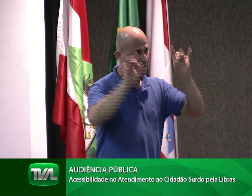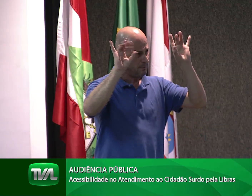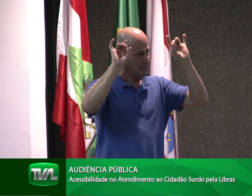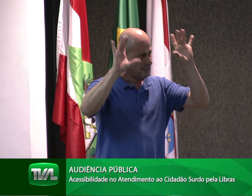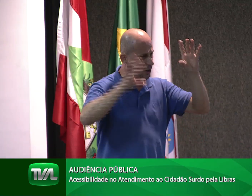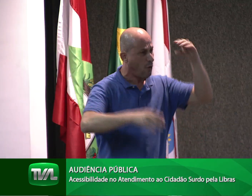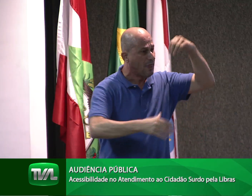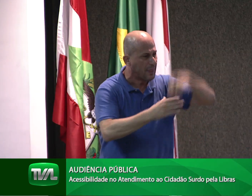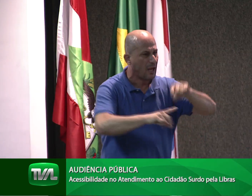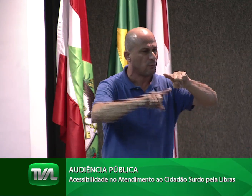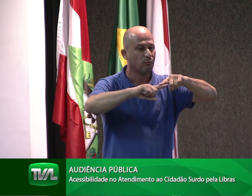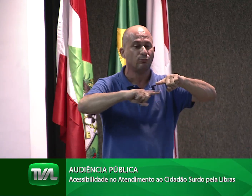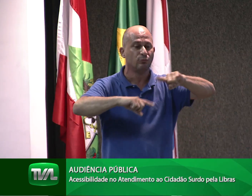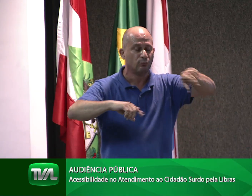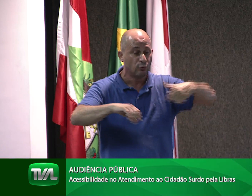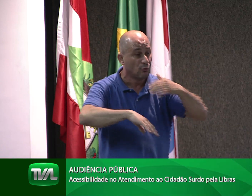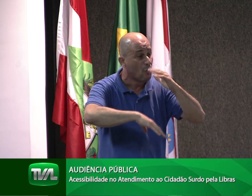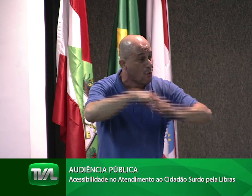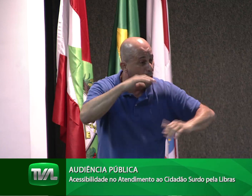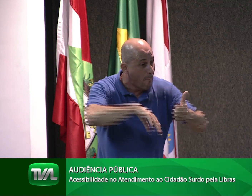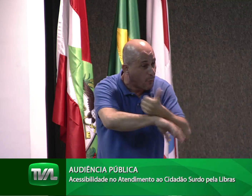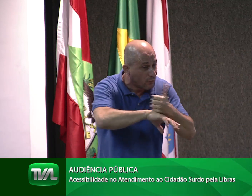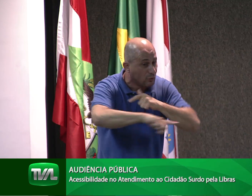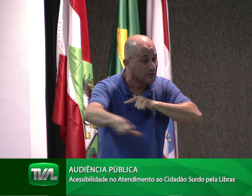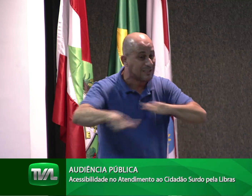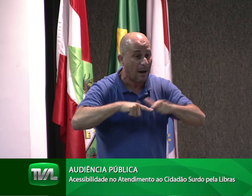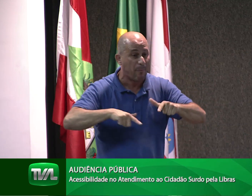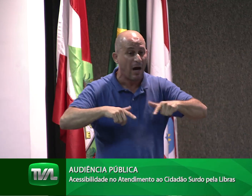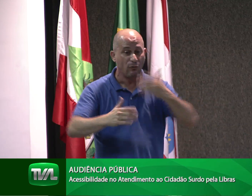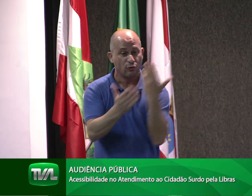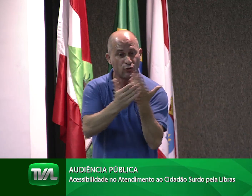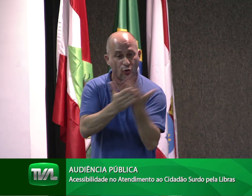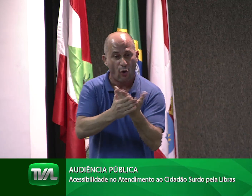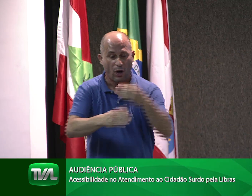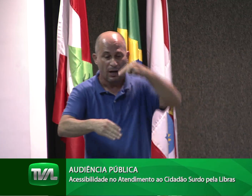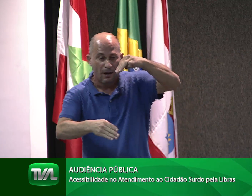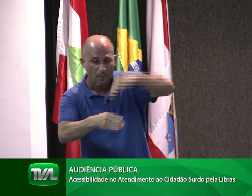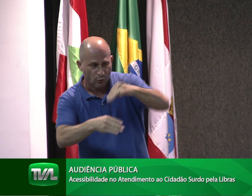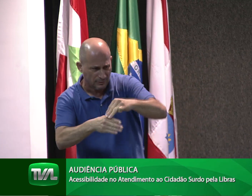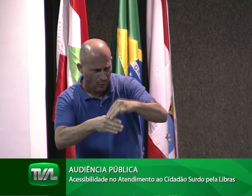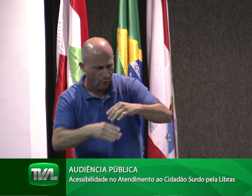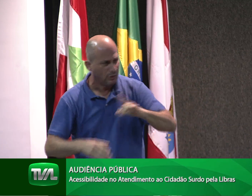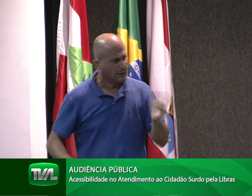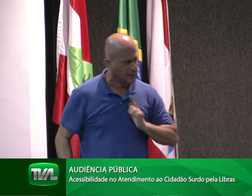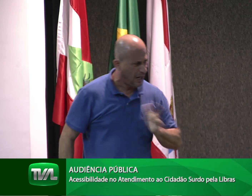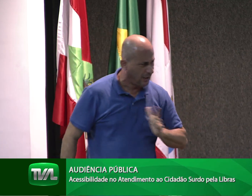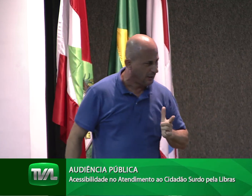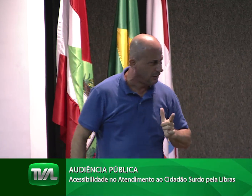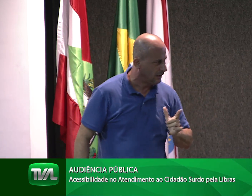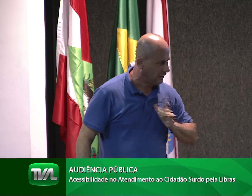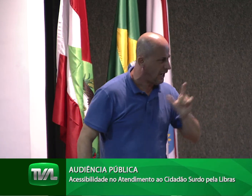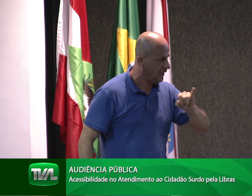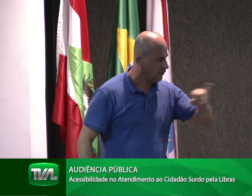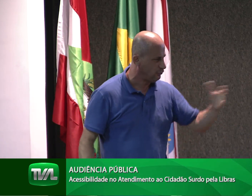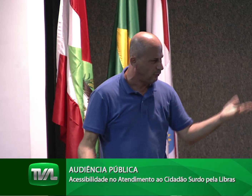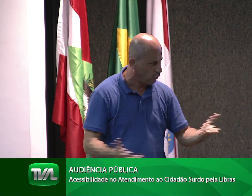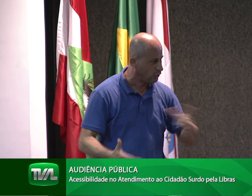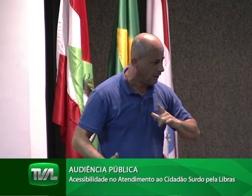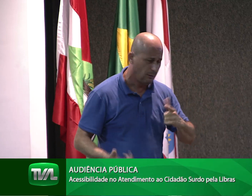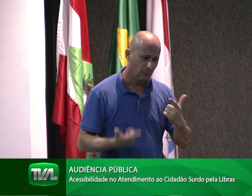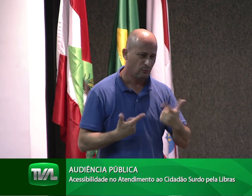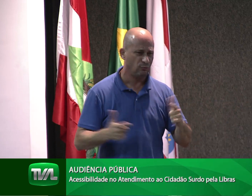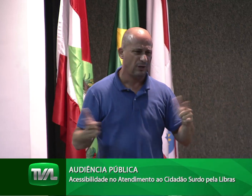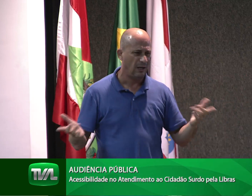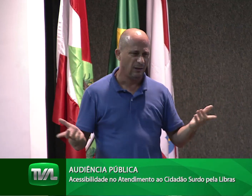Cadê os incentivos em relação à educação especial? Cadê o reconhecimento dessas outras formações que também garantem